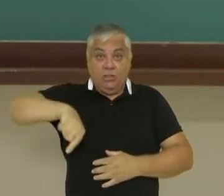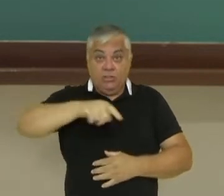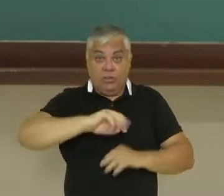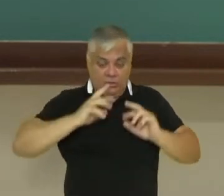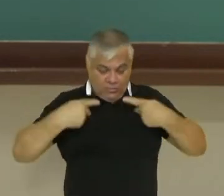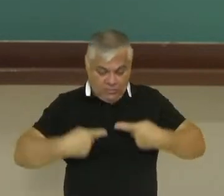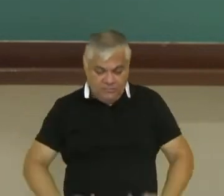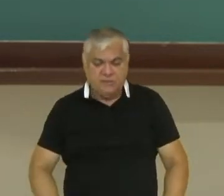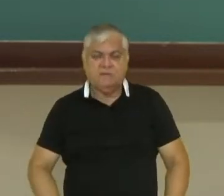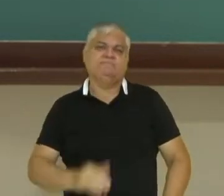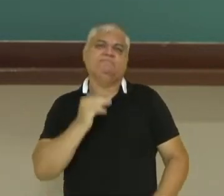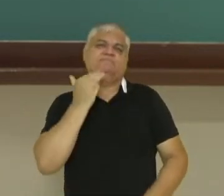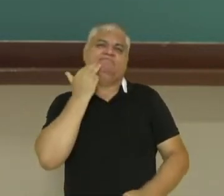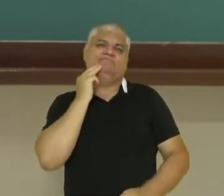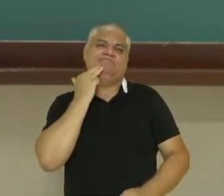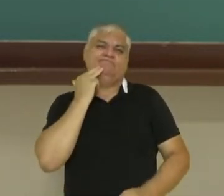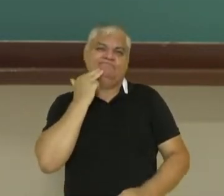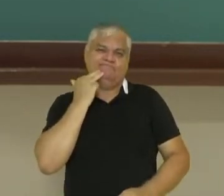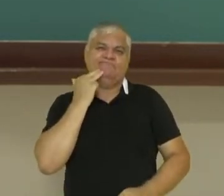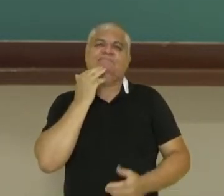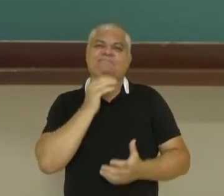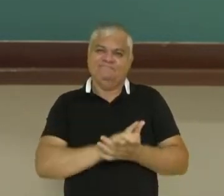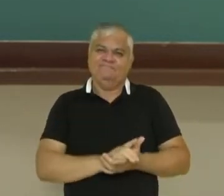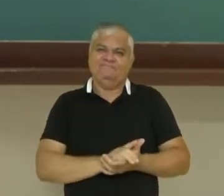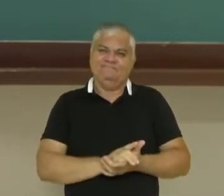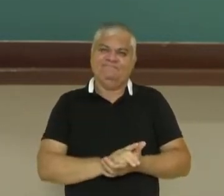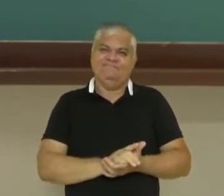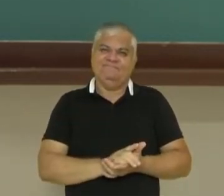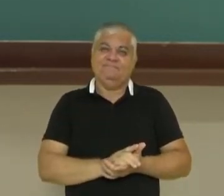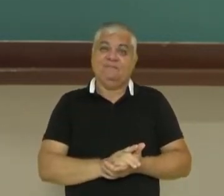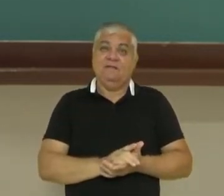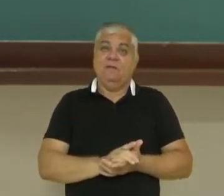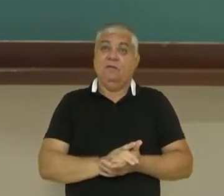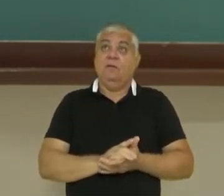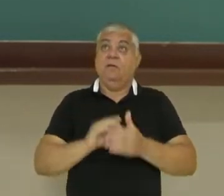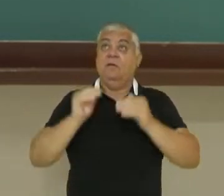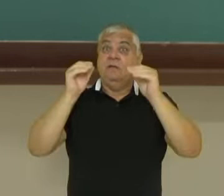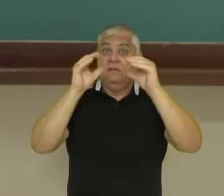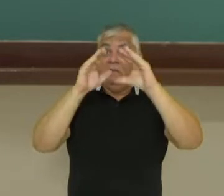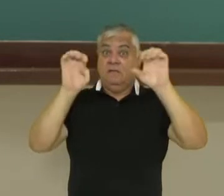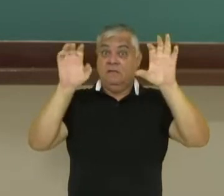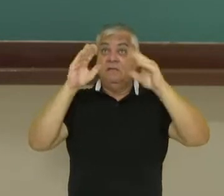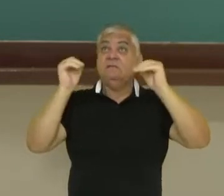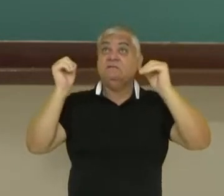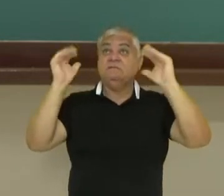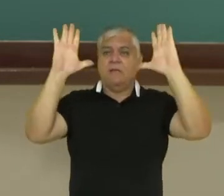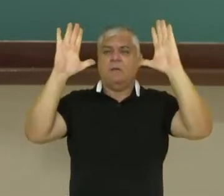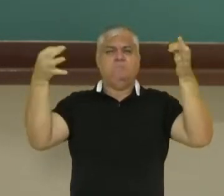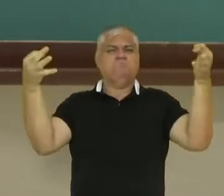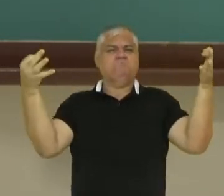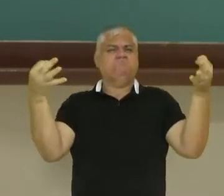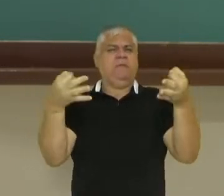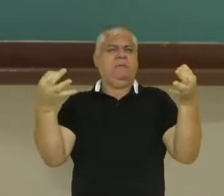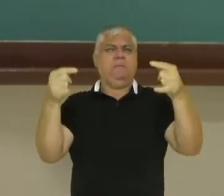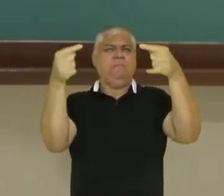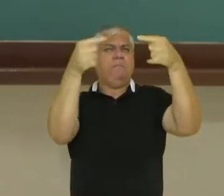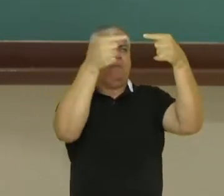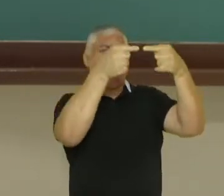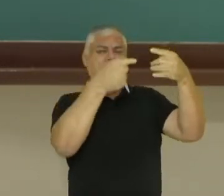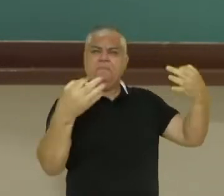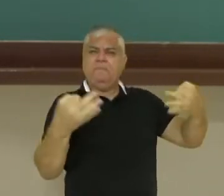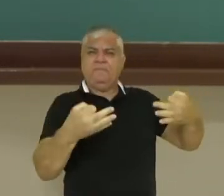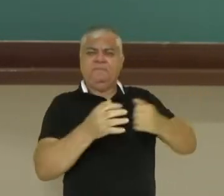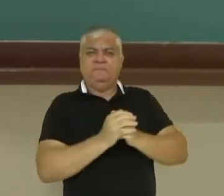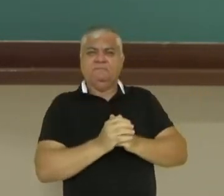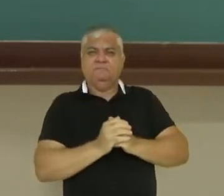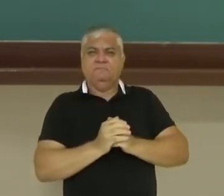imperfeitos, certo? Então, o que estava no céu era considerado perfeito. Então, veja que aqui tem uma ideia da perfeição. E